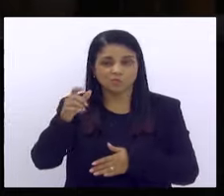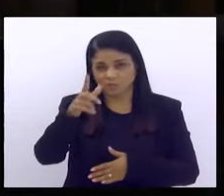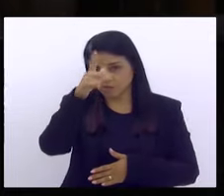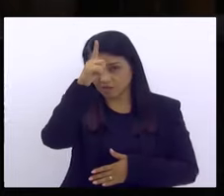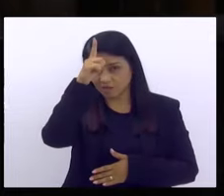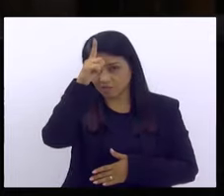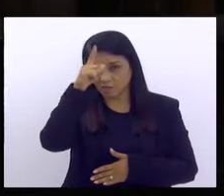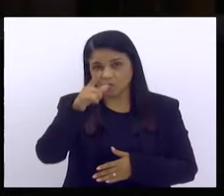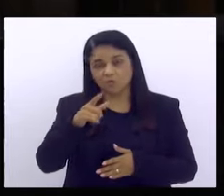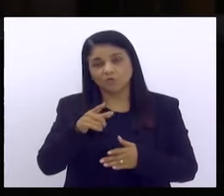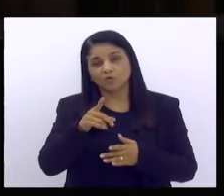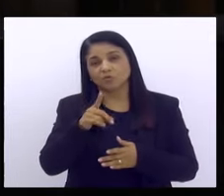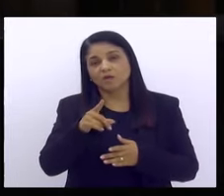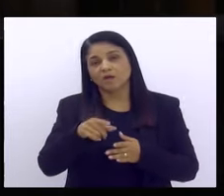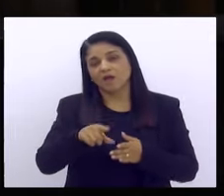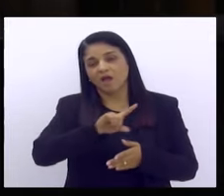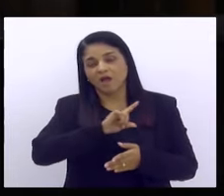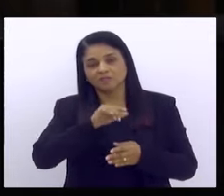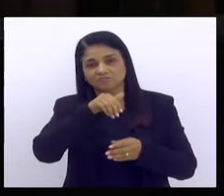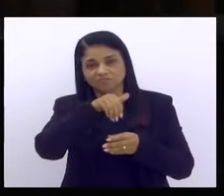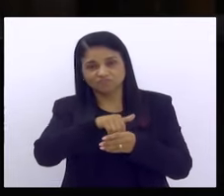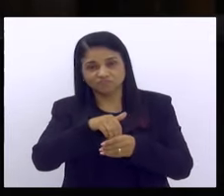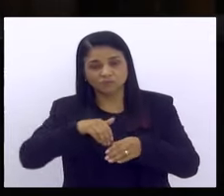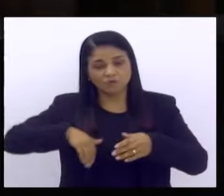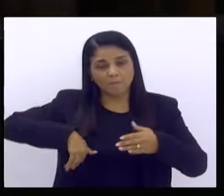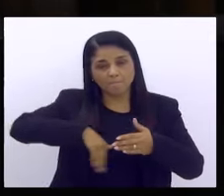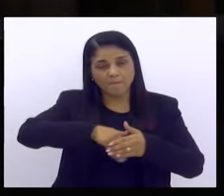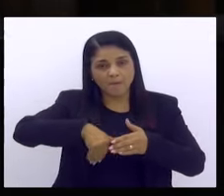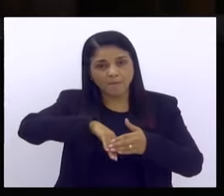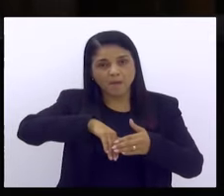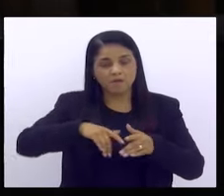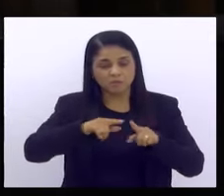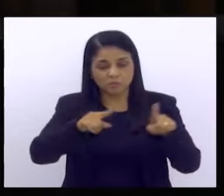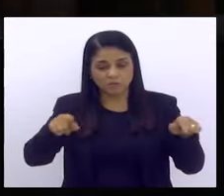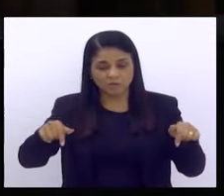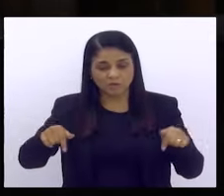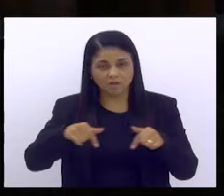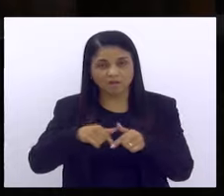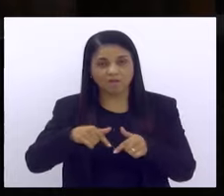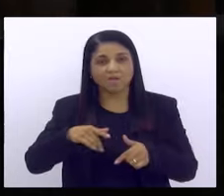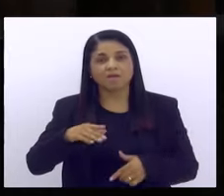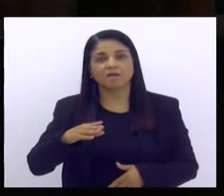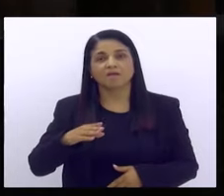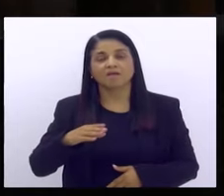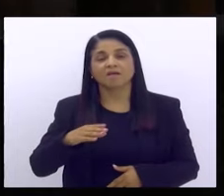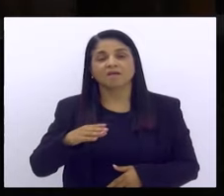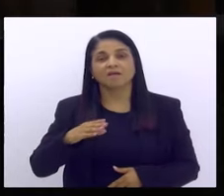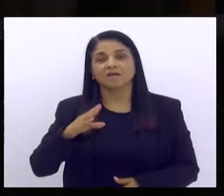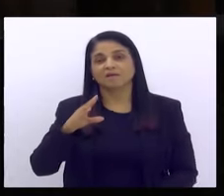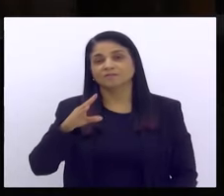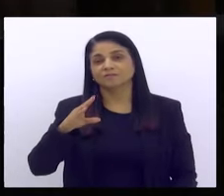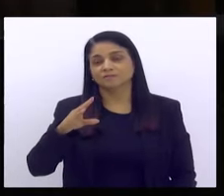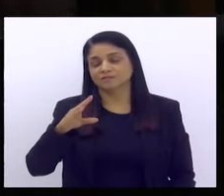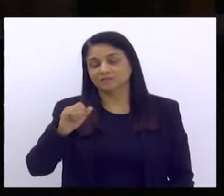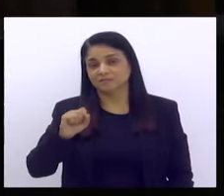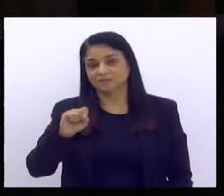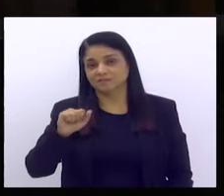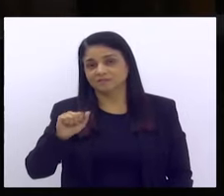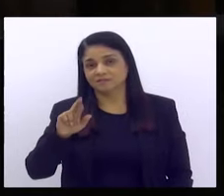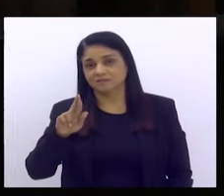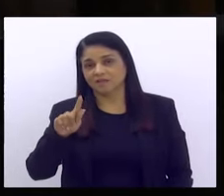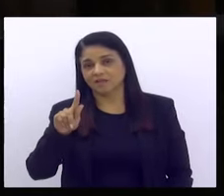da eleição, jogando futebol lá no Campo do Sargento, cantando uma música na birosca da esquina,